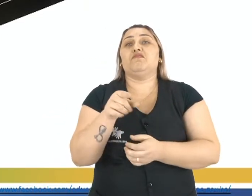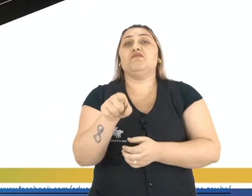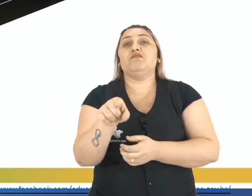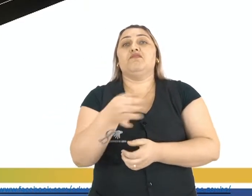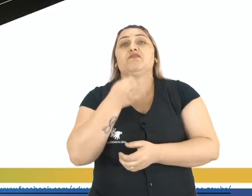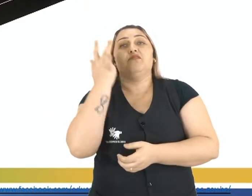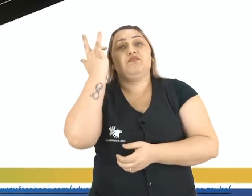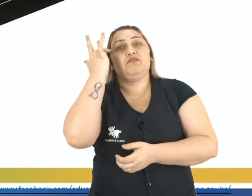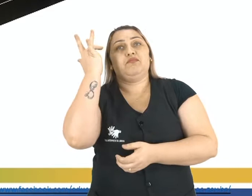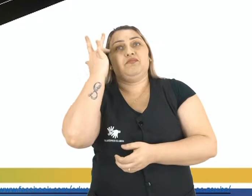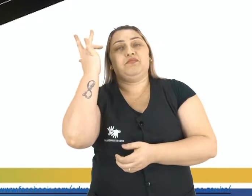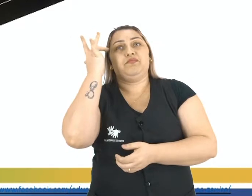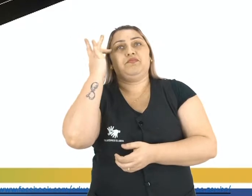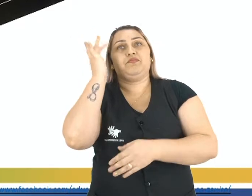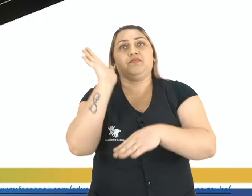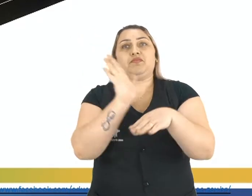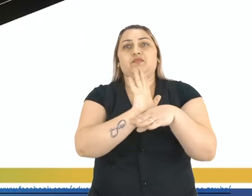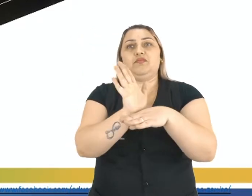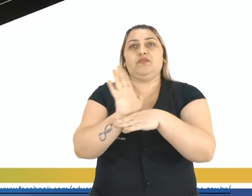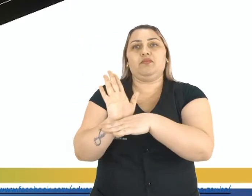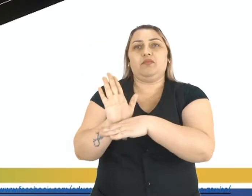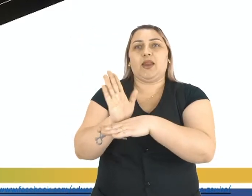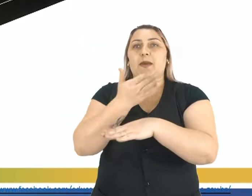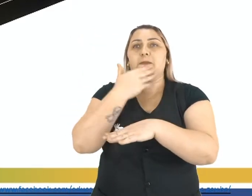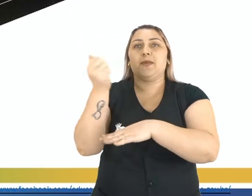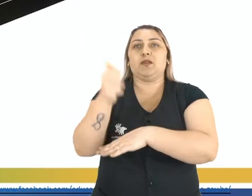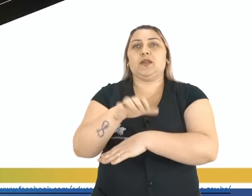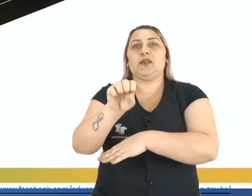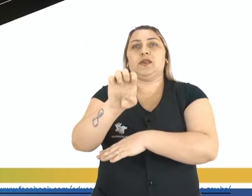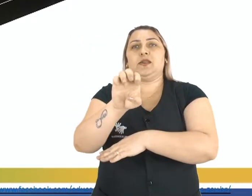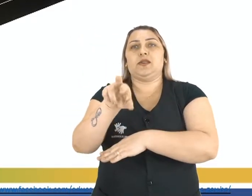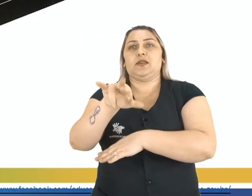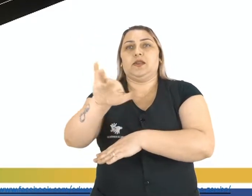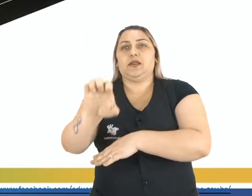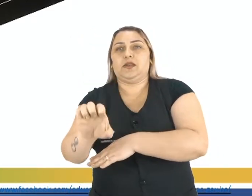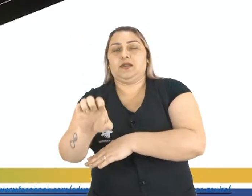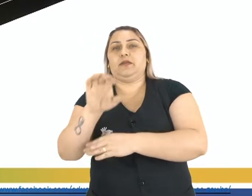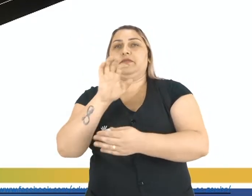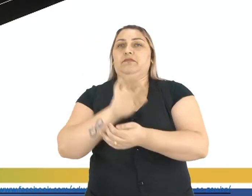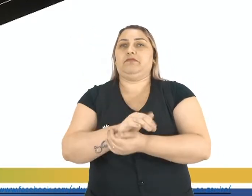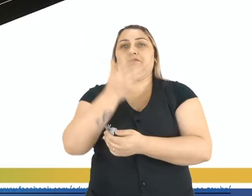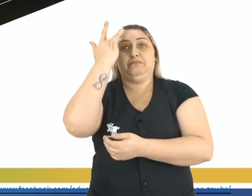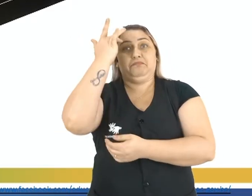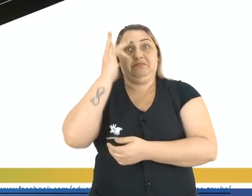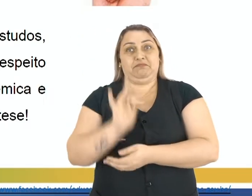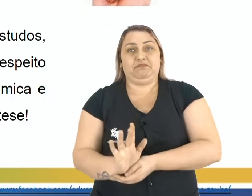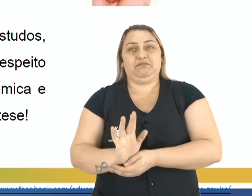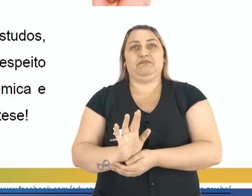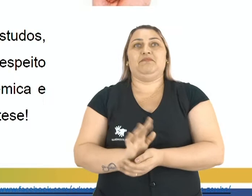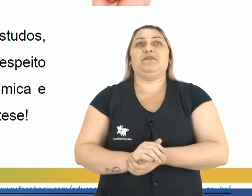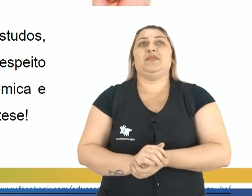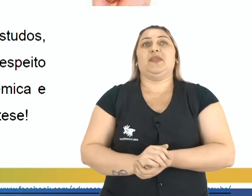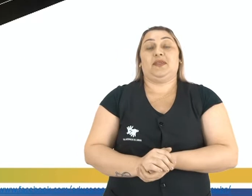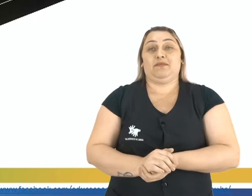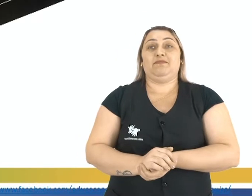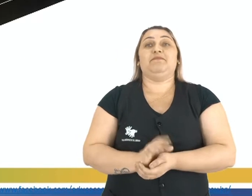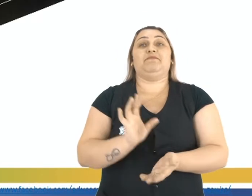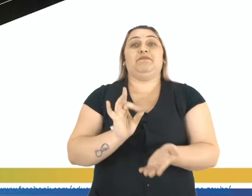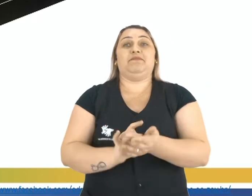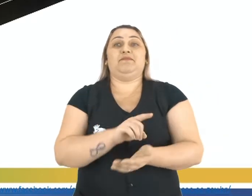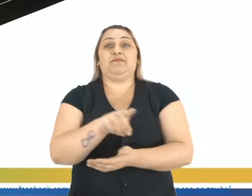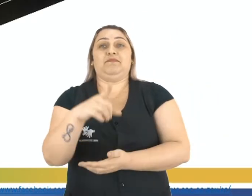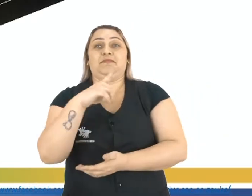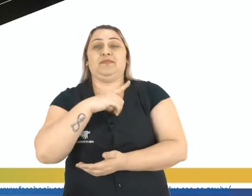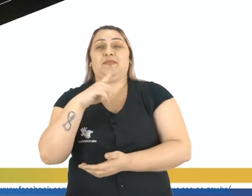acha? E série é melhor que filme? Não quero nem saber a discussão que está aí na casa de vocês agora. Com certeza, vocês